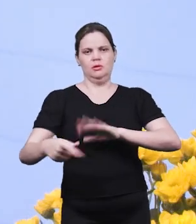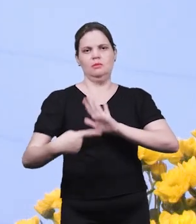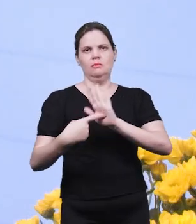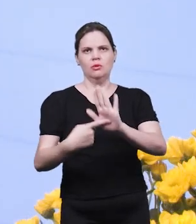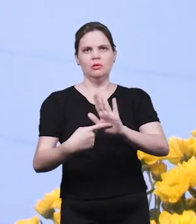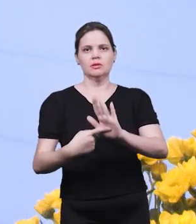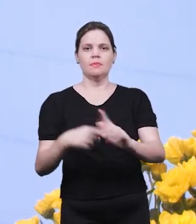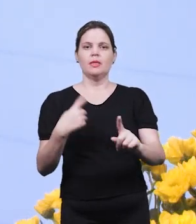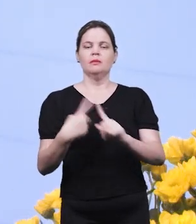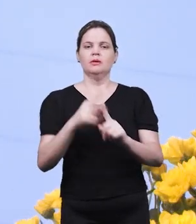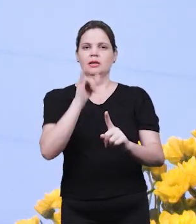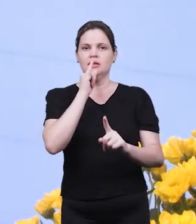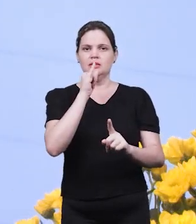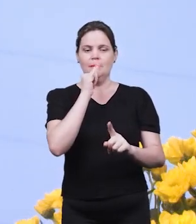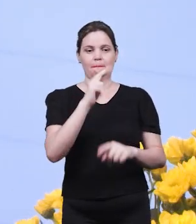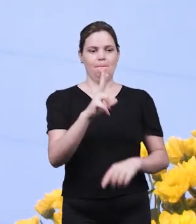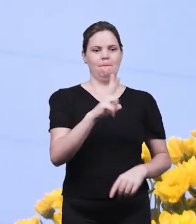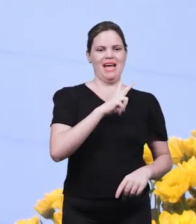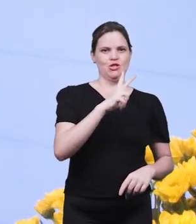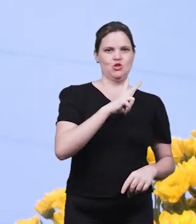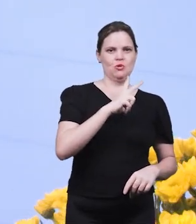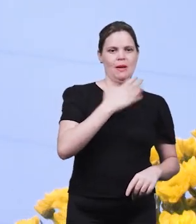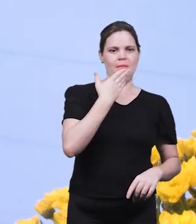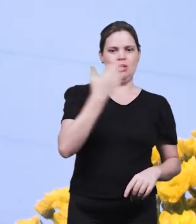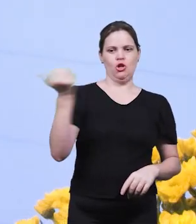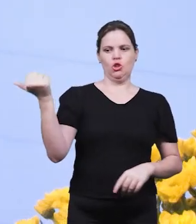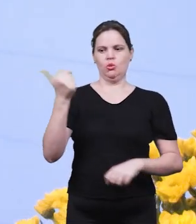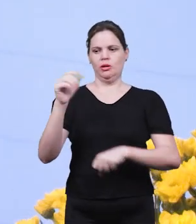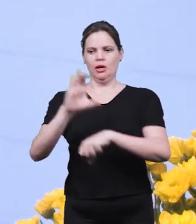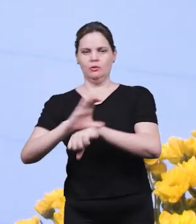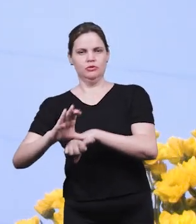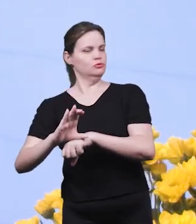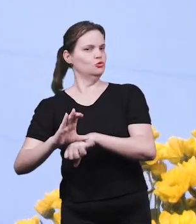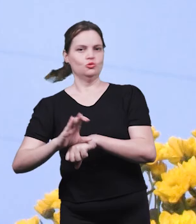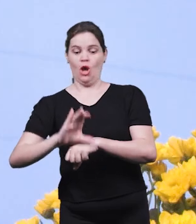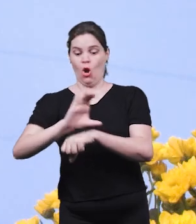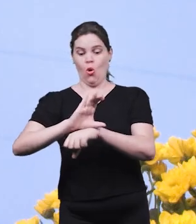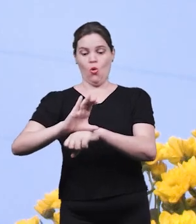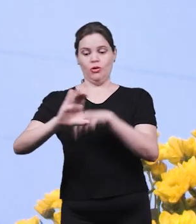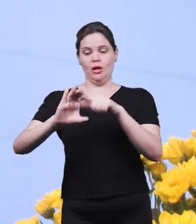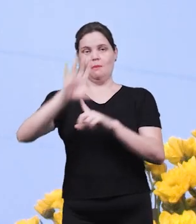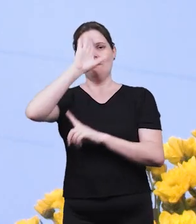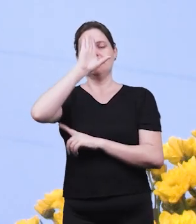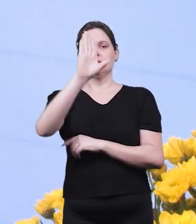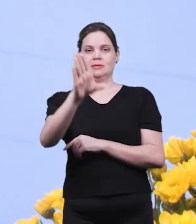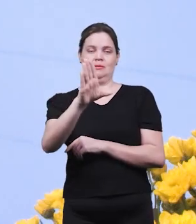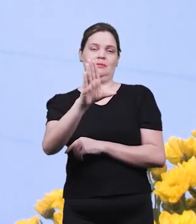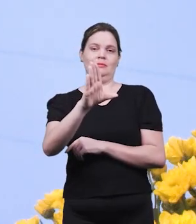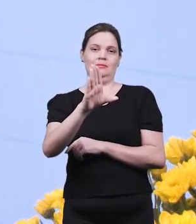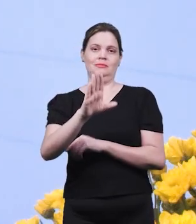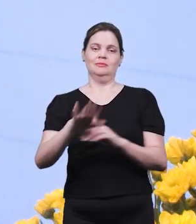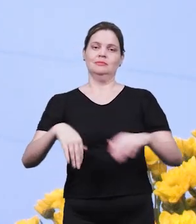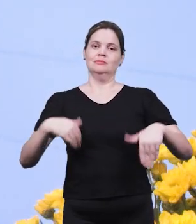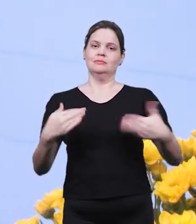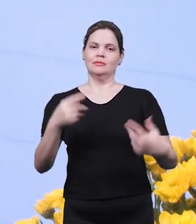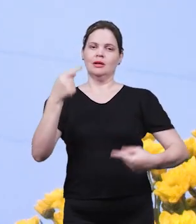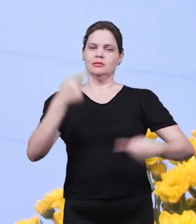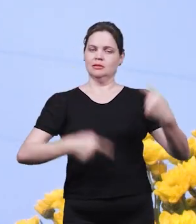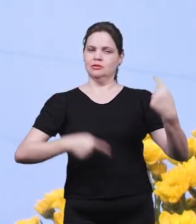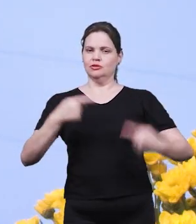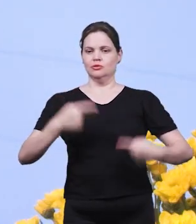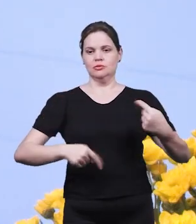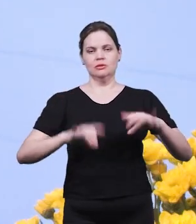à Constituição. A par dessa discussão, essa em específico, como a